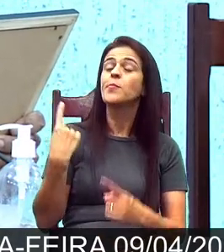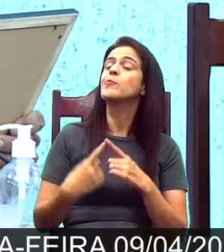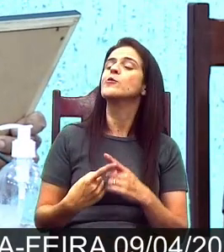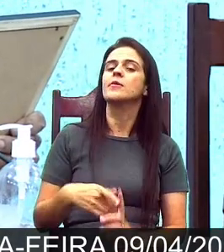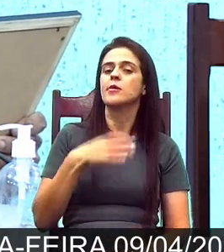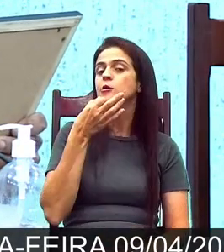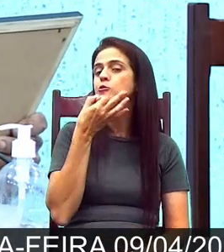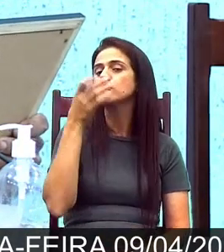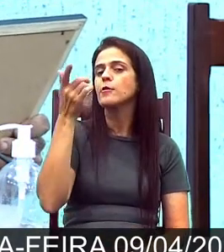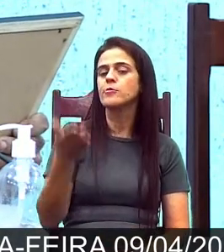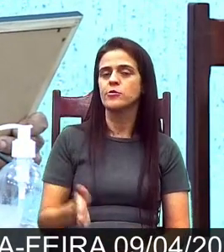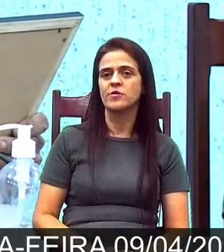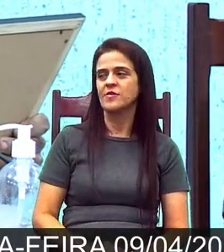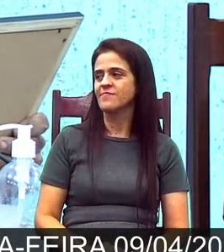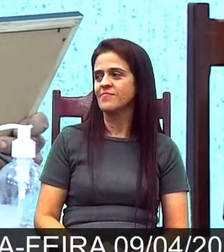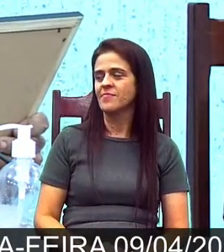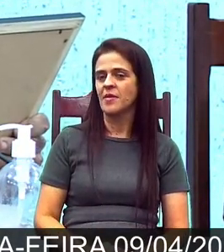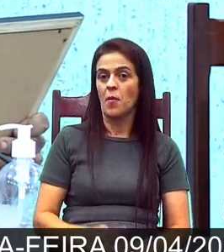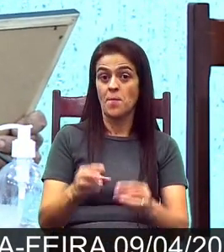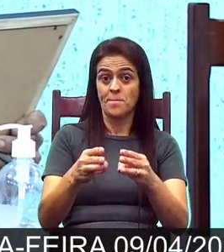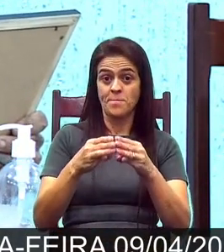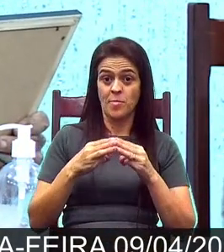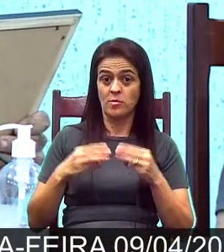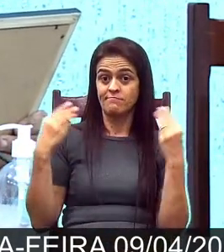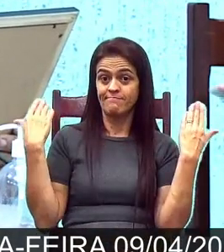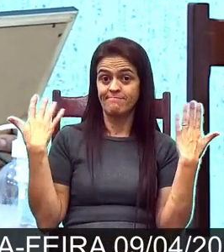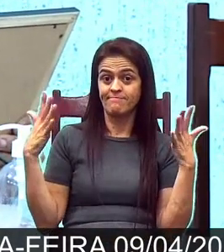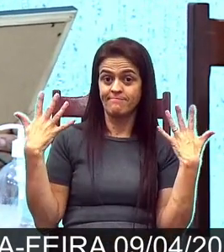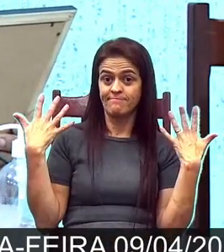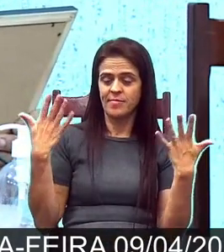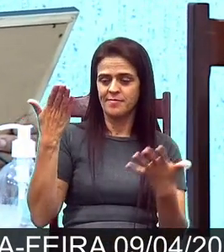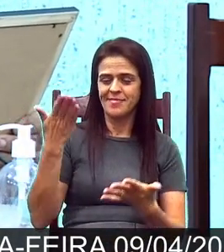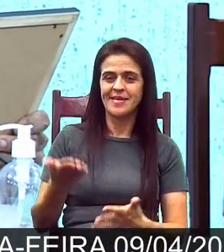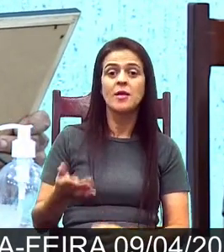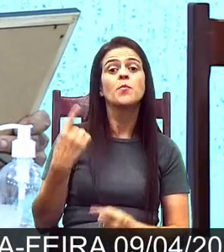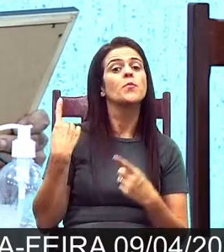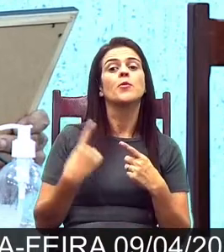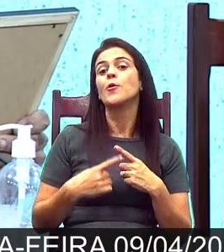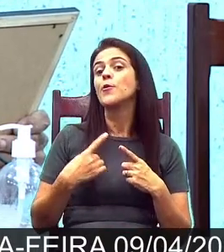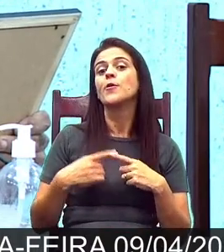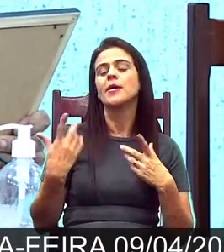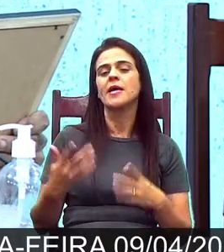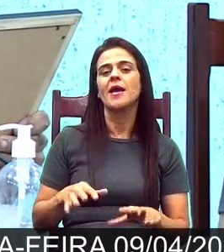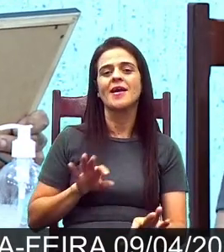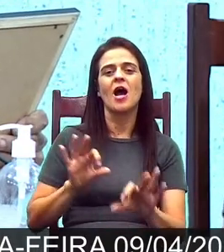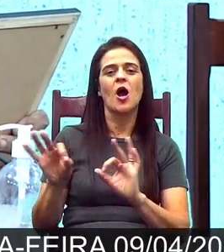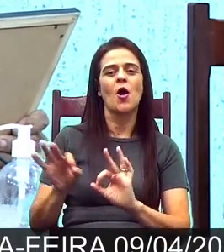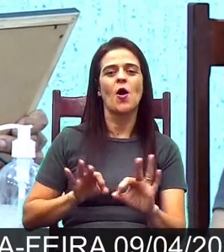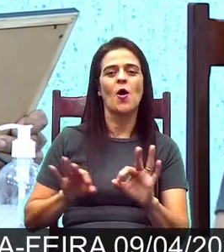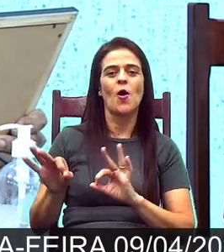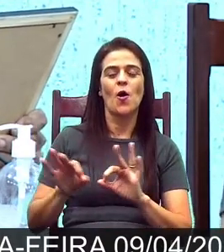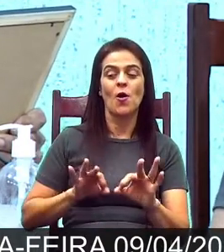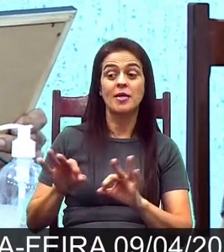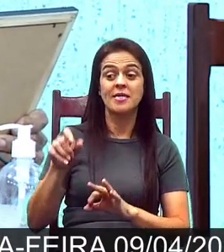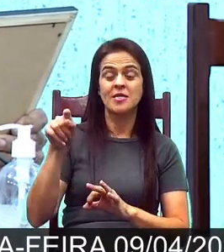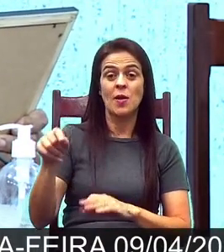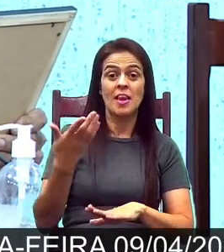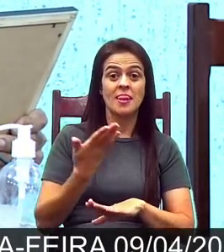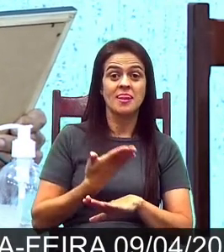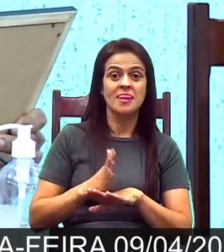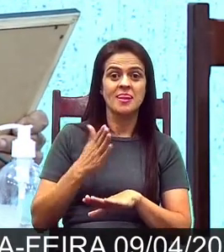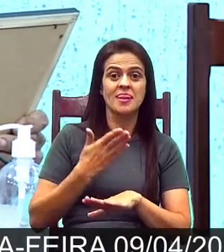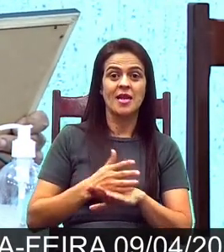Justificativa: a presente moção de aplausos se justifica pela organização do treinamento